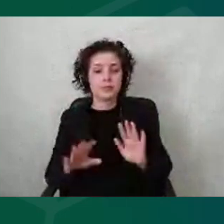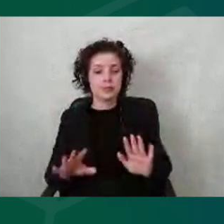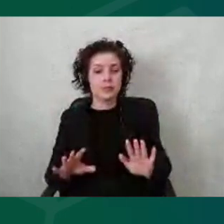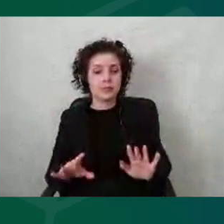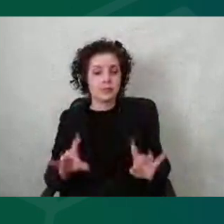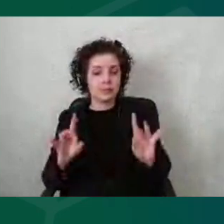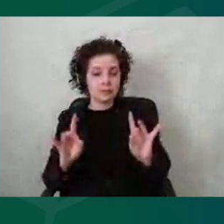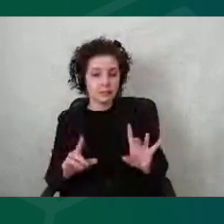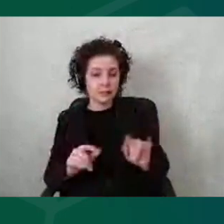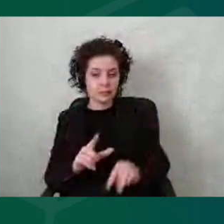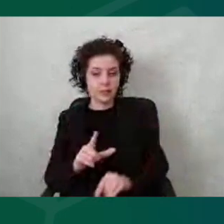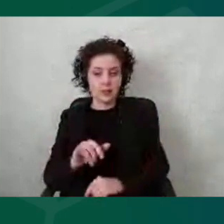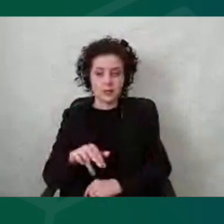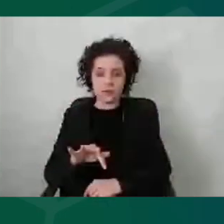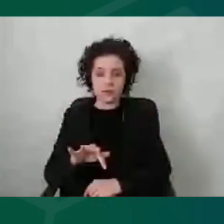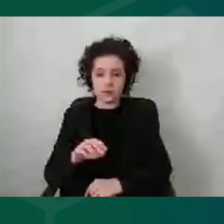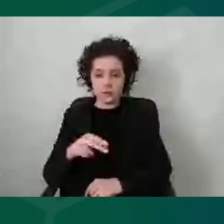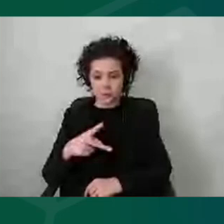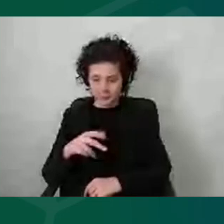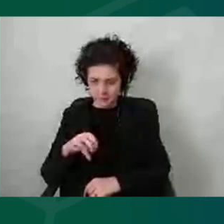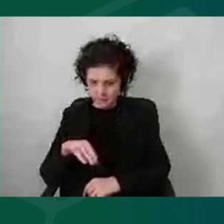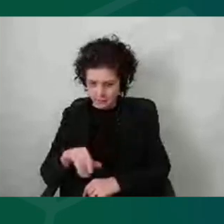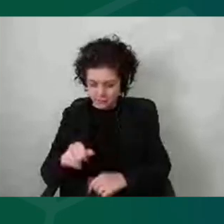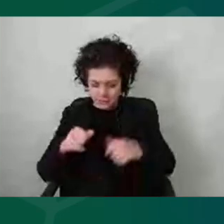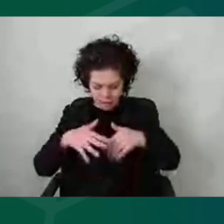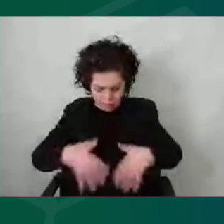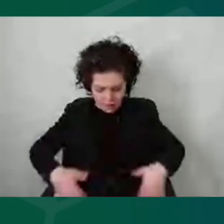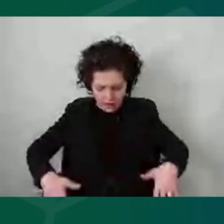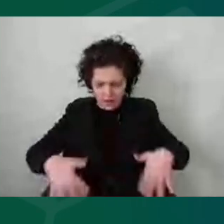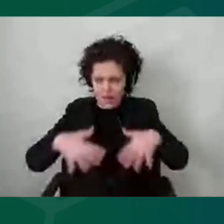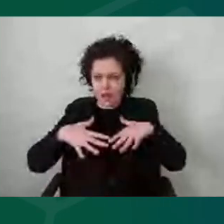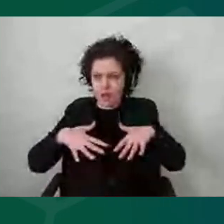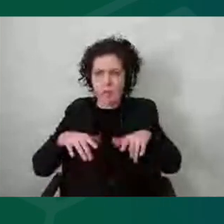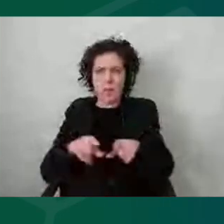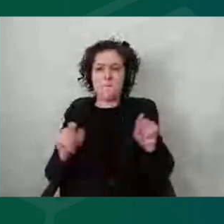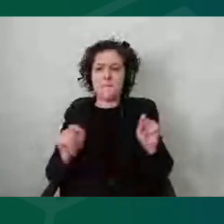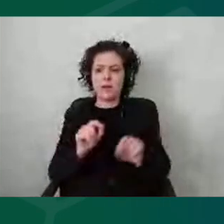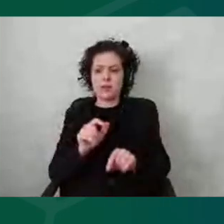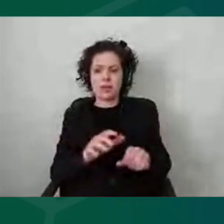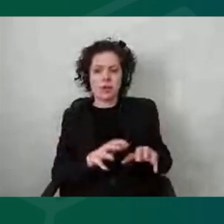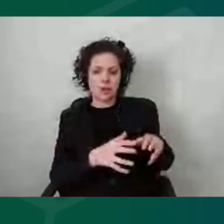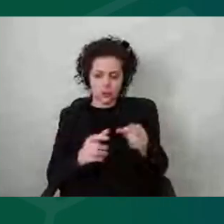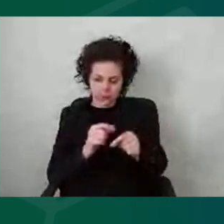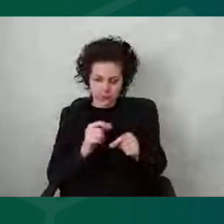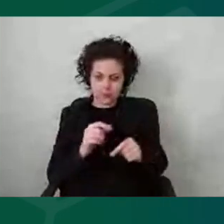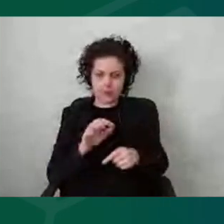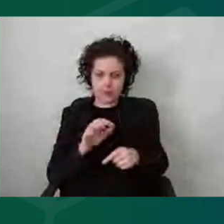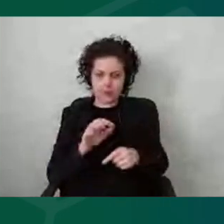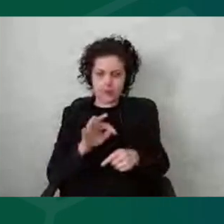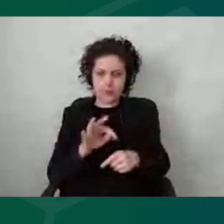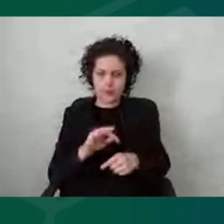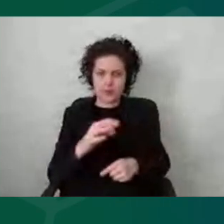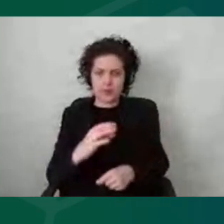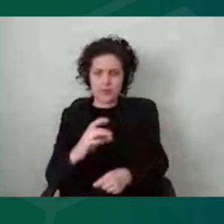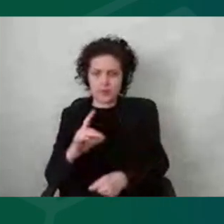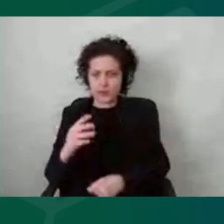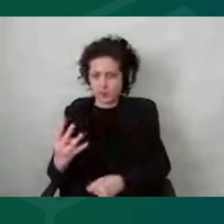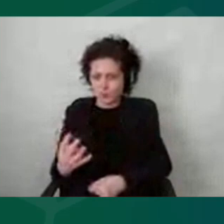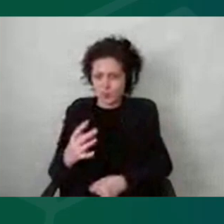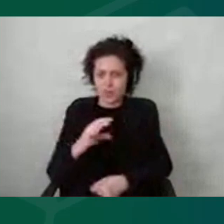linfopenia generalizada, mas você observa que nas populações de linfócitos TCD4,